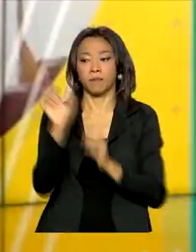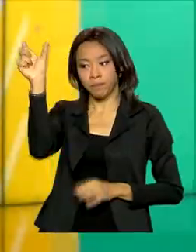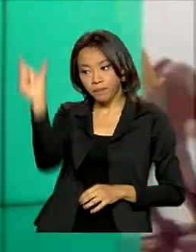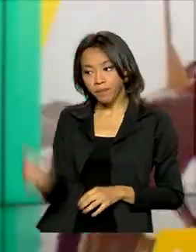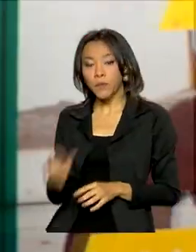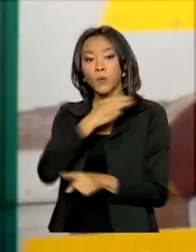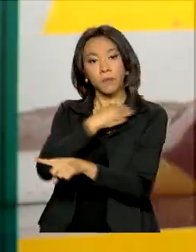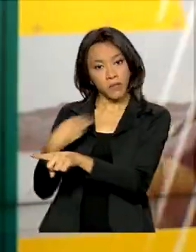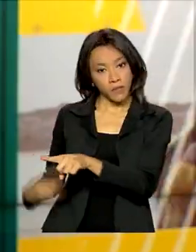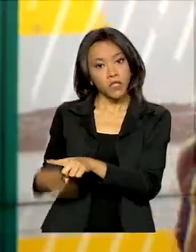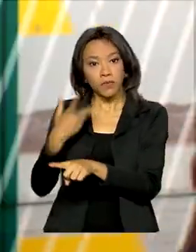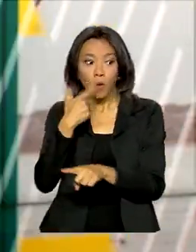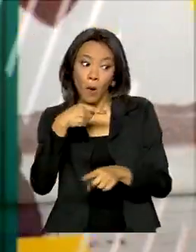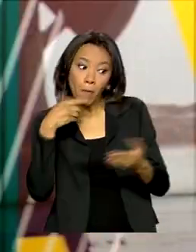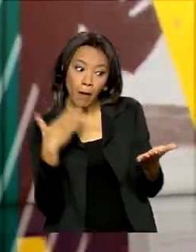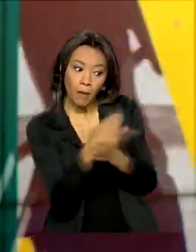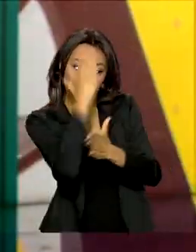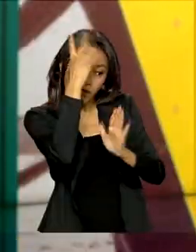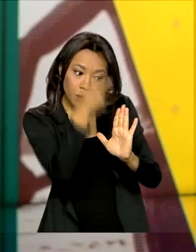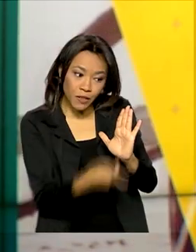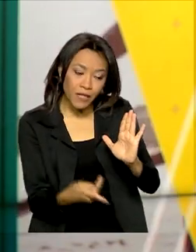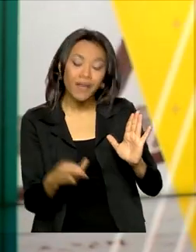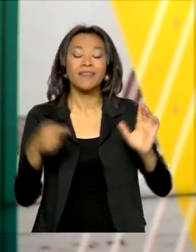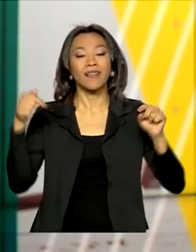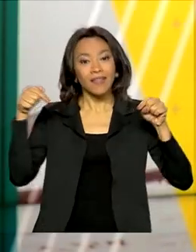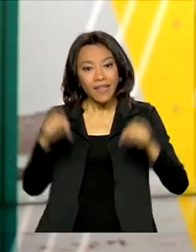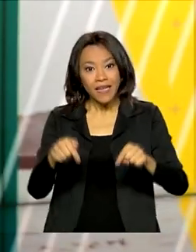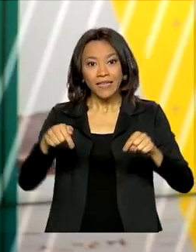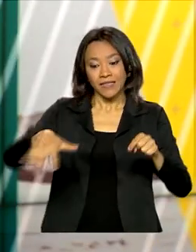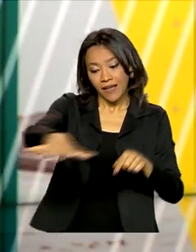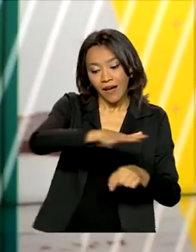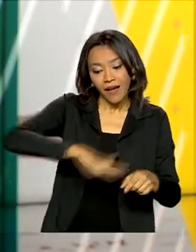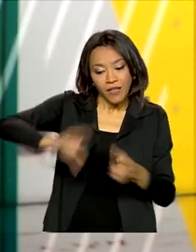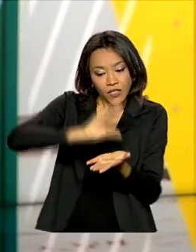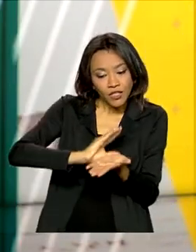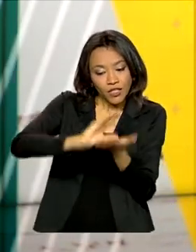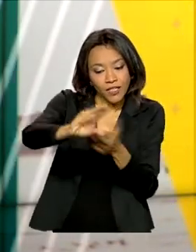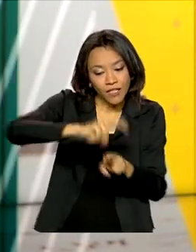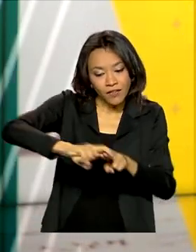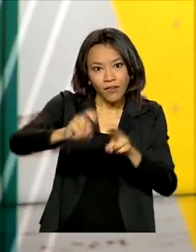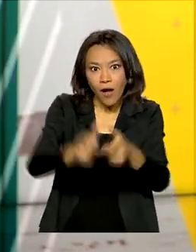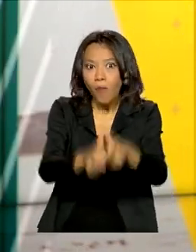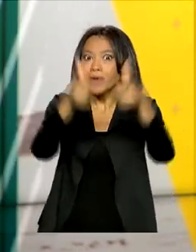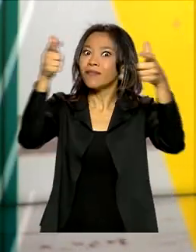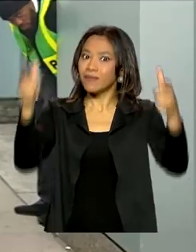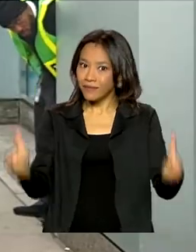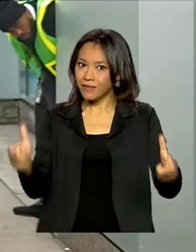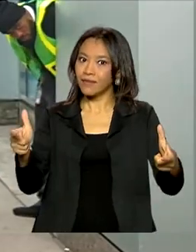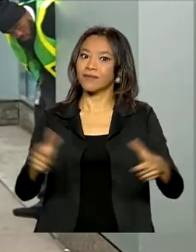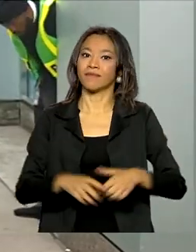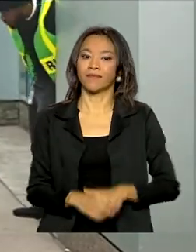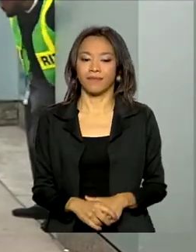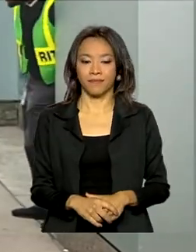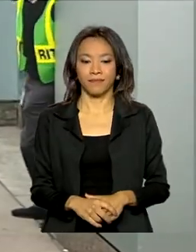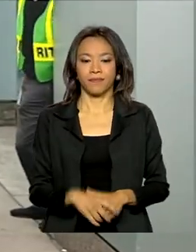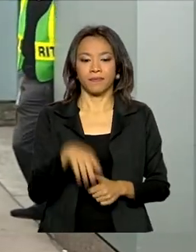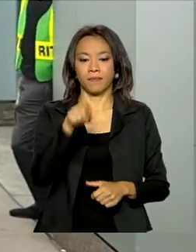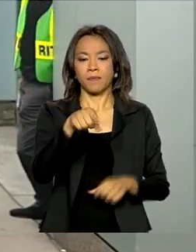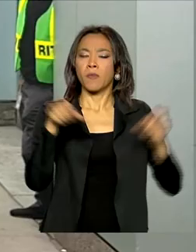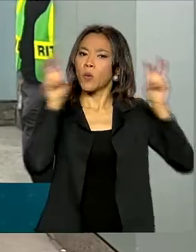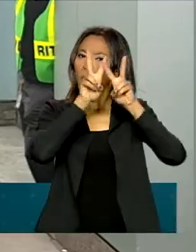Freitas, com a aprovação, os investimentos neste modal de transporte vão aumentar. O tema